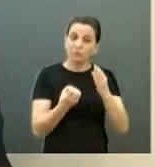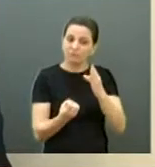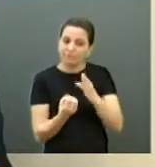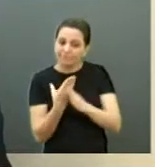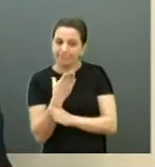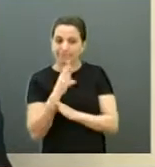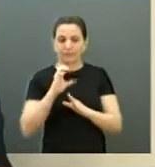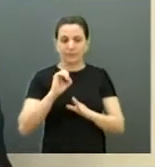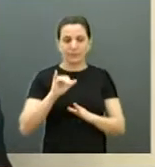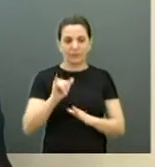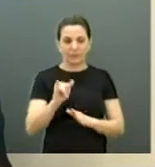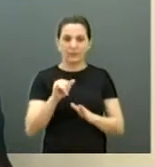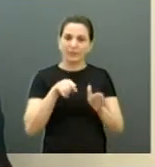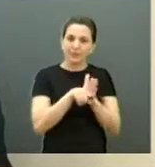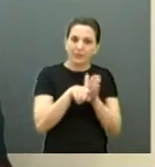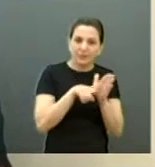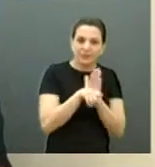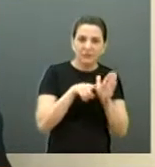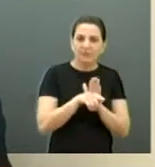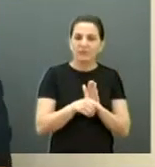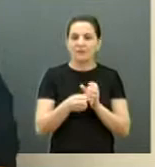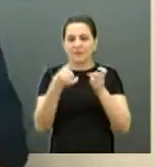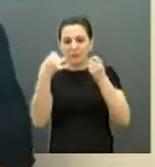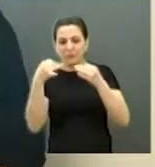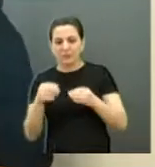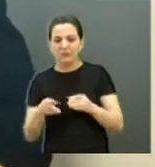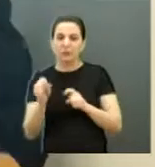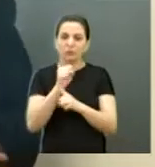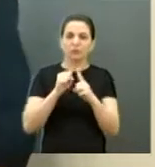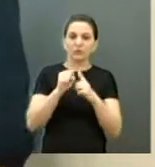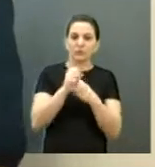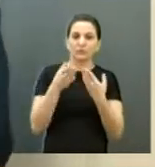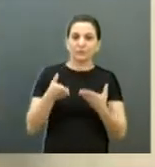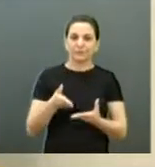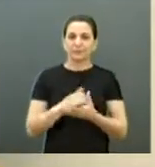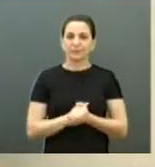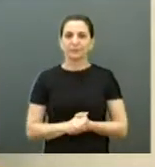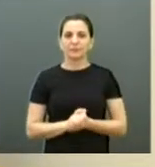vamos investigar e vamos dar uma satisfação à nossa sociedade